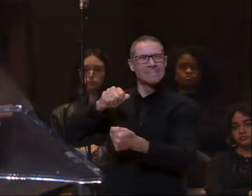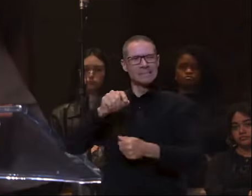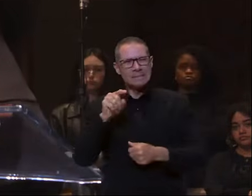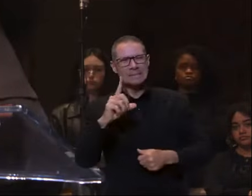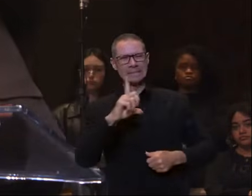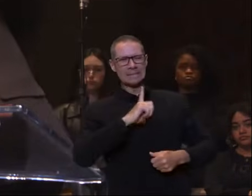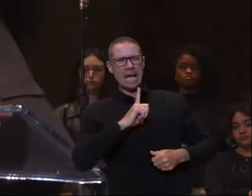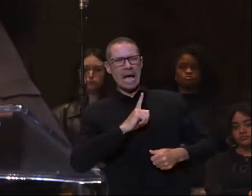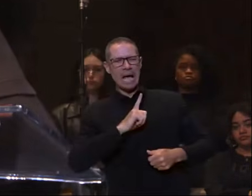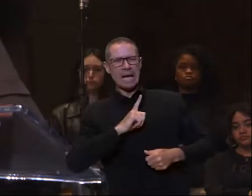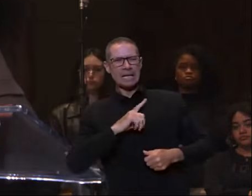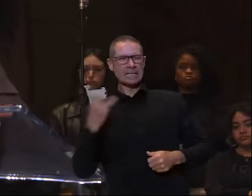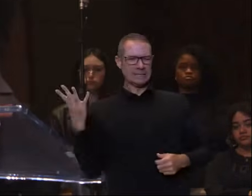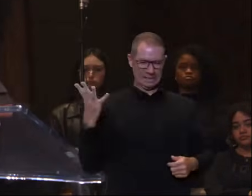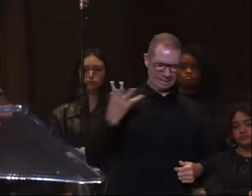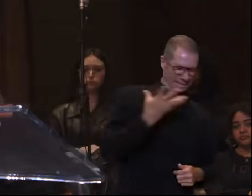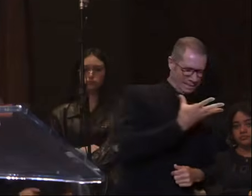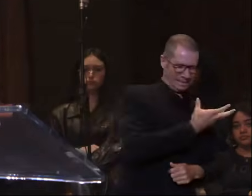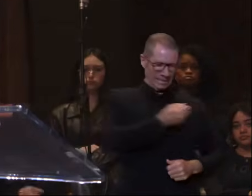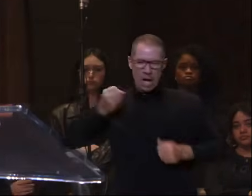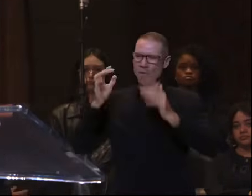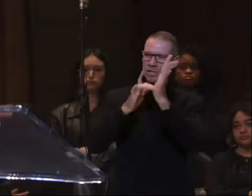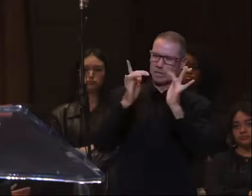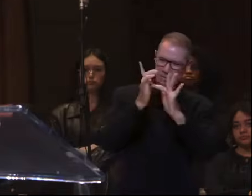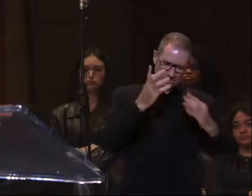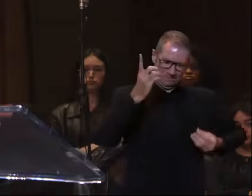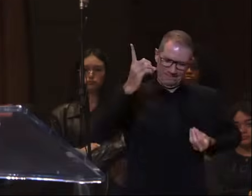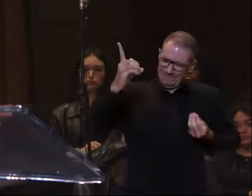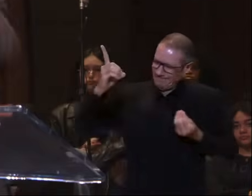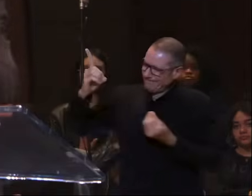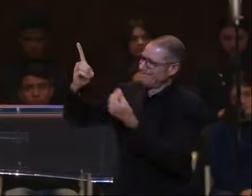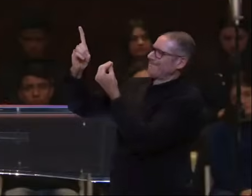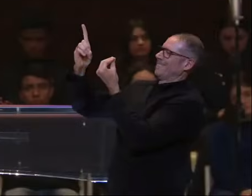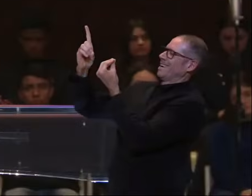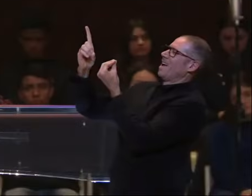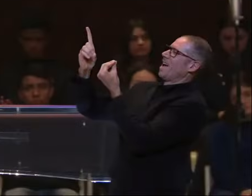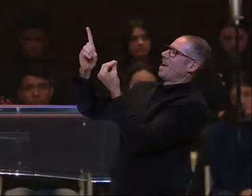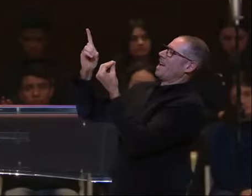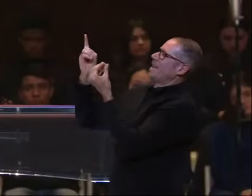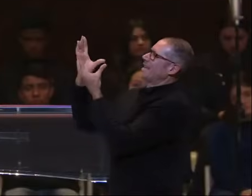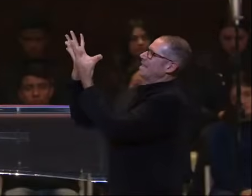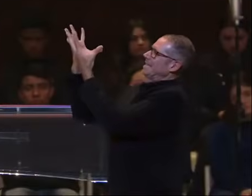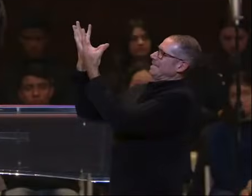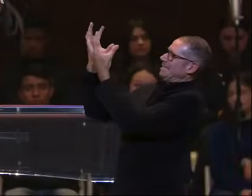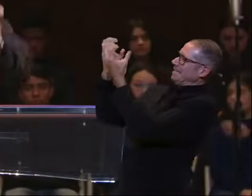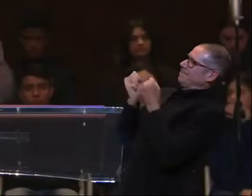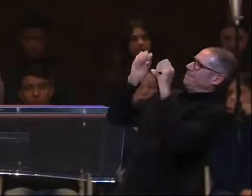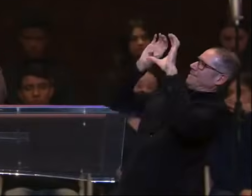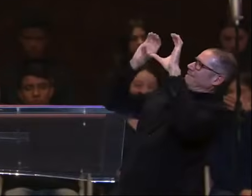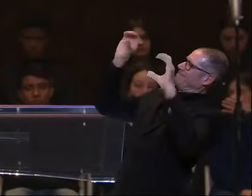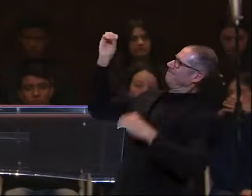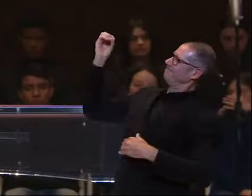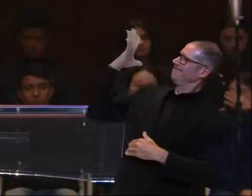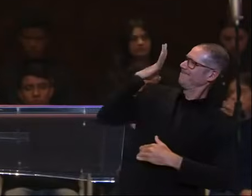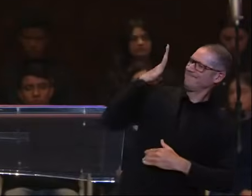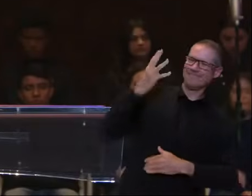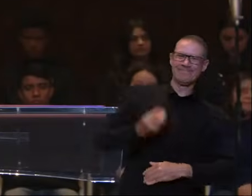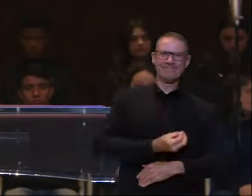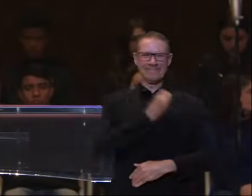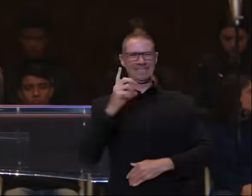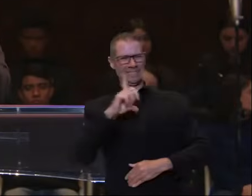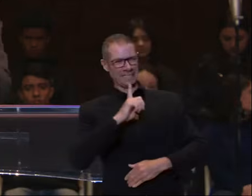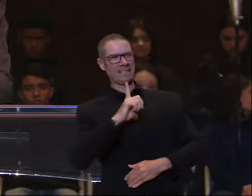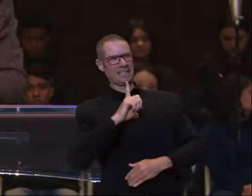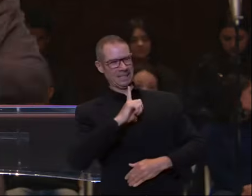Quem aqui já é salvo em Jesus, já entregou a vida para Ele, você recebeu o céu da graça. Você já